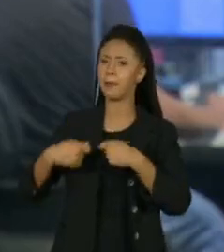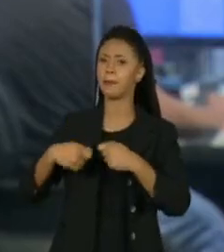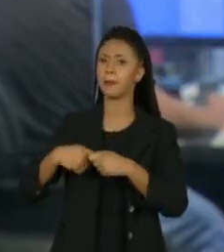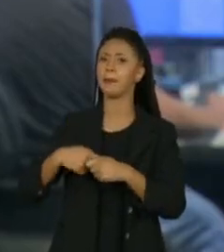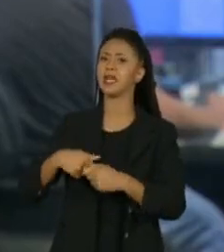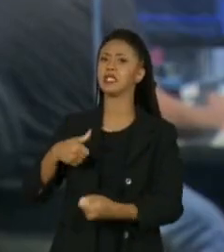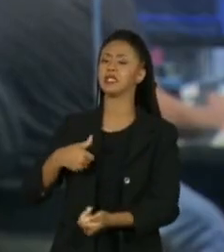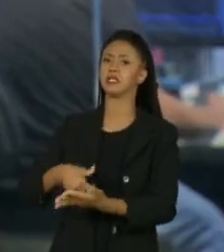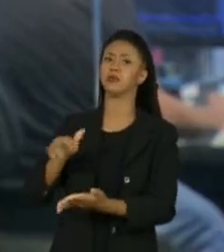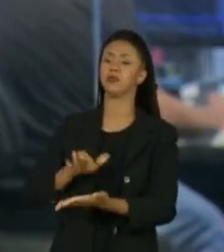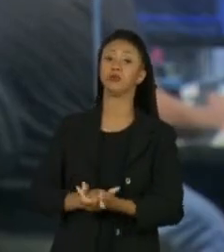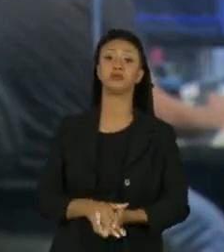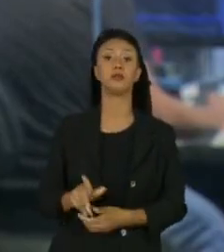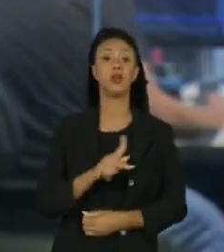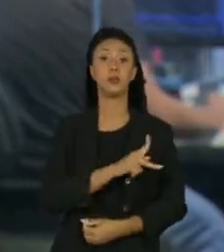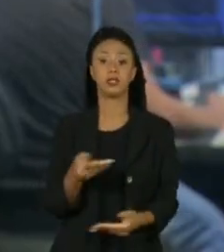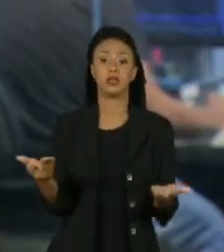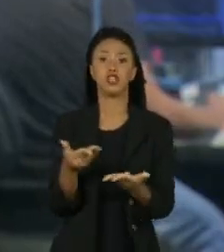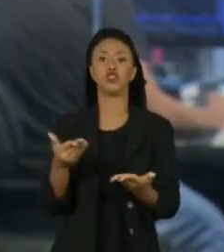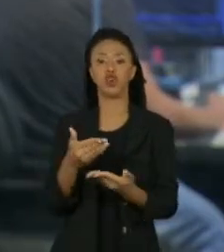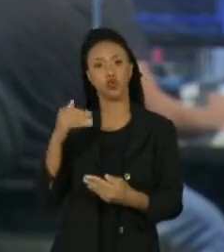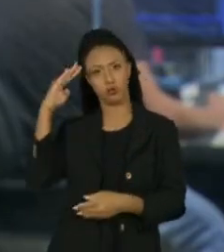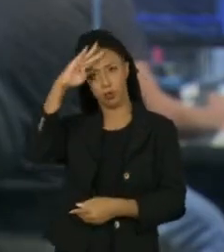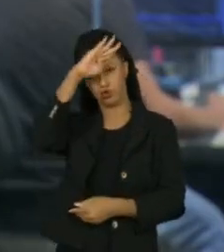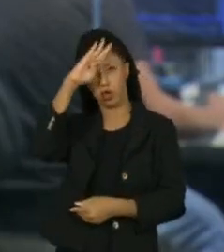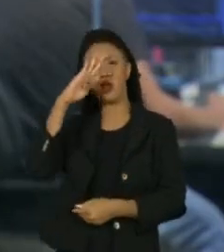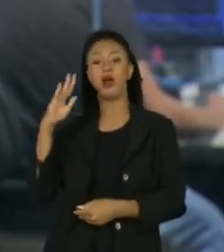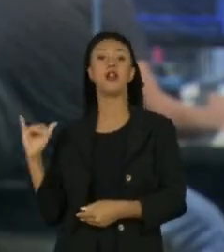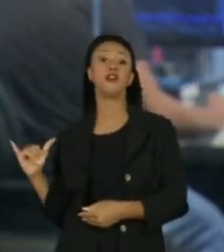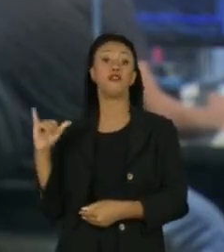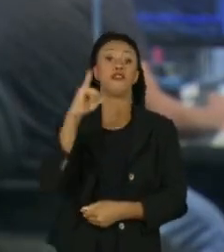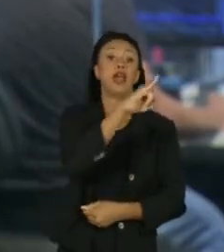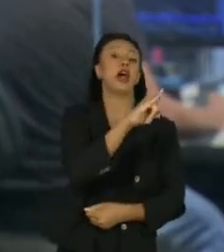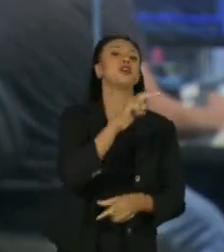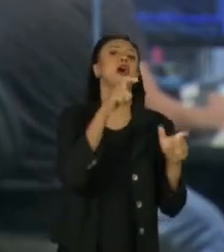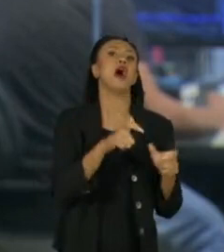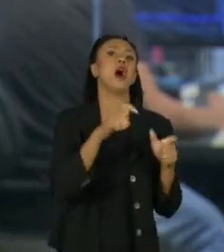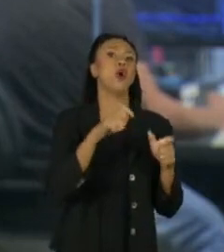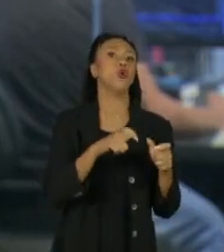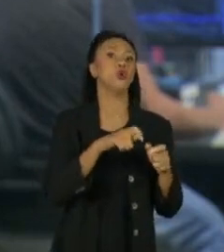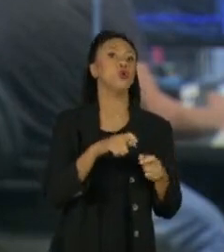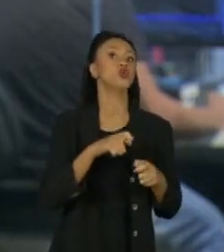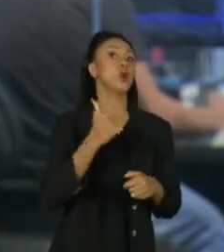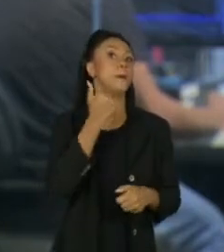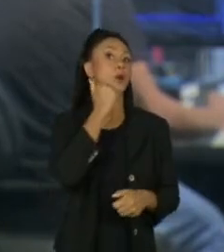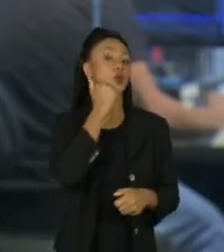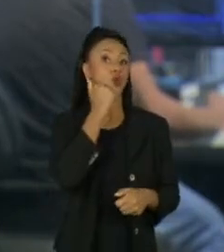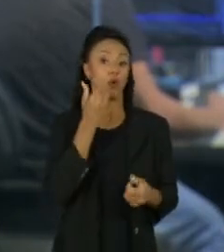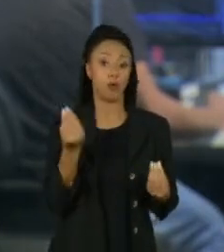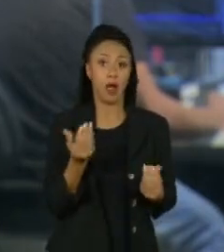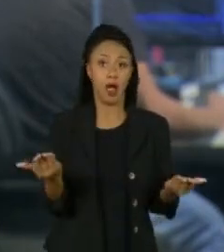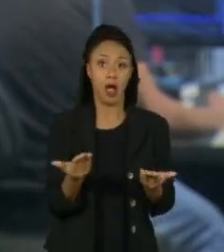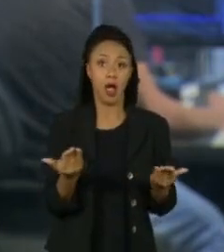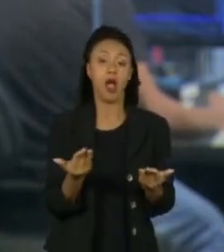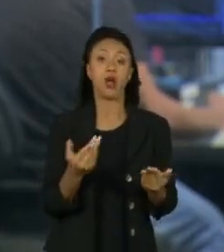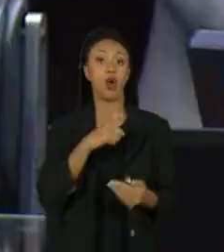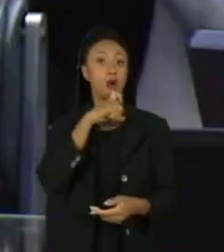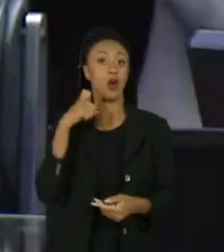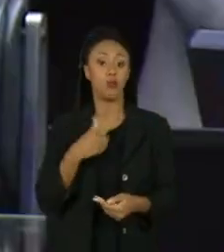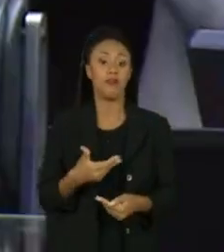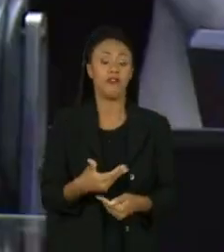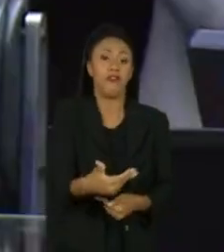O presidente Jair Bolsonaro embarca hoje numa viagem polêmica rumo a Moscou, no momento em que a Rússia está à beira de uma